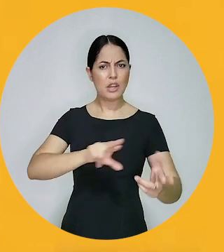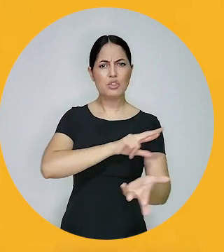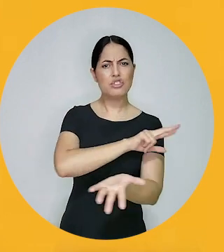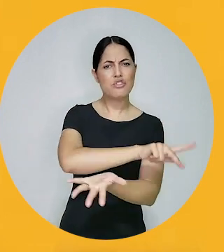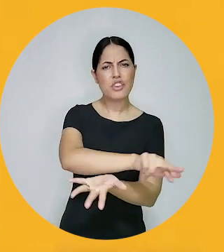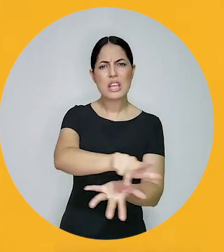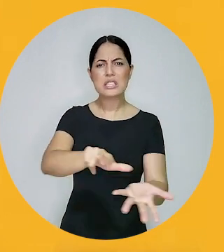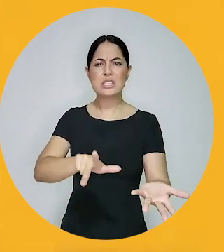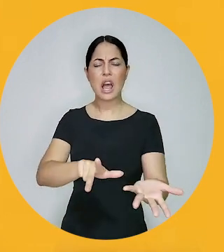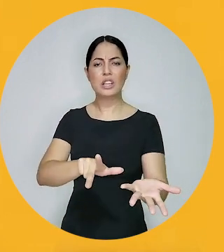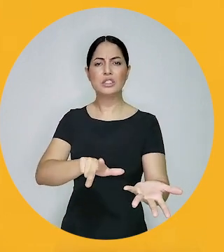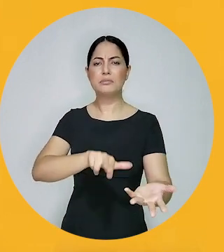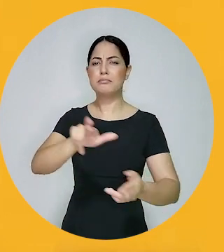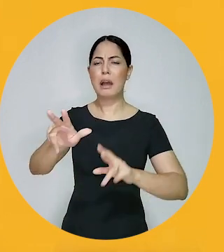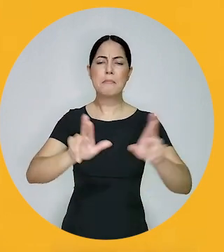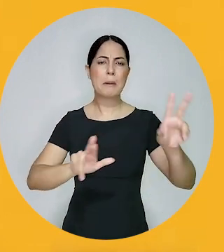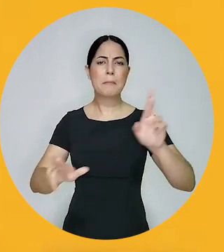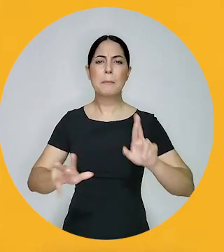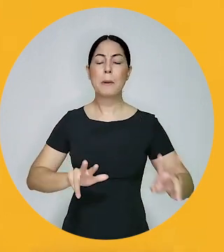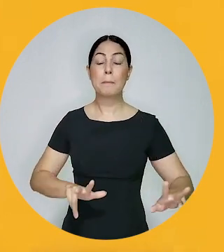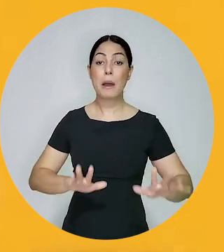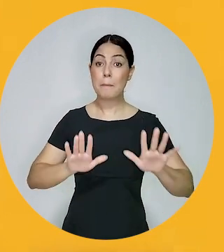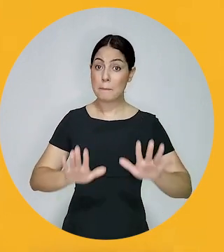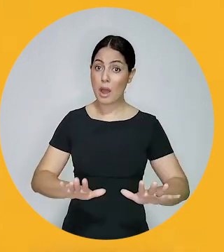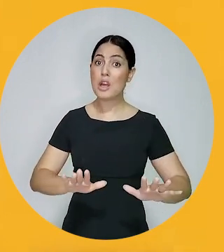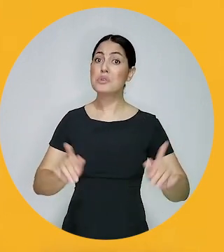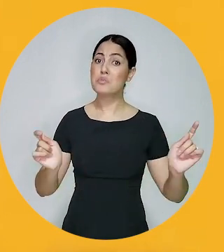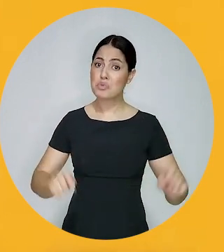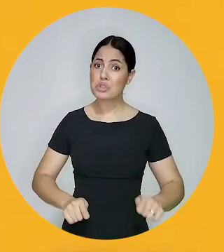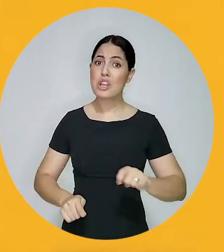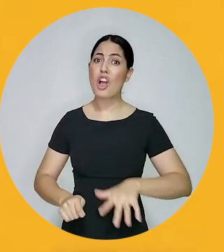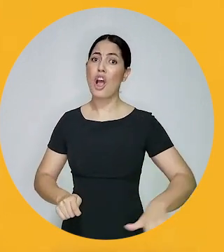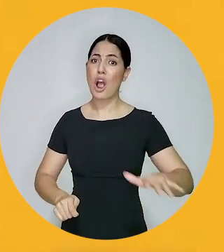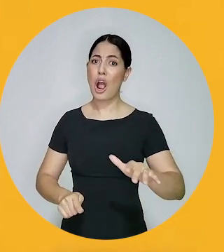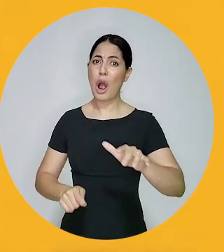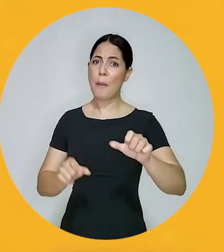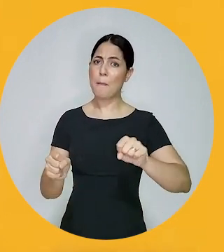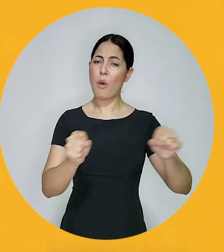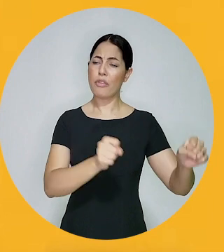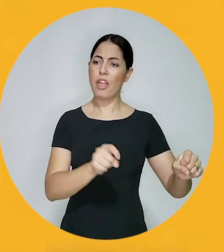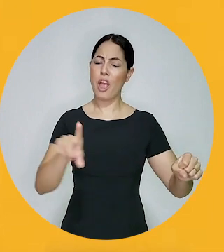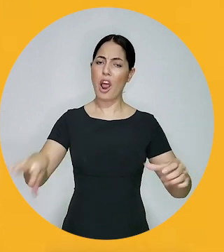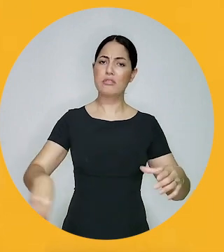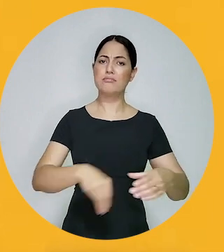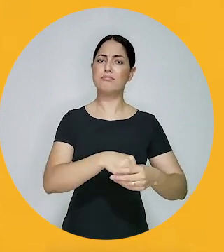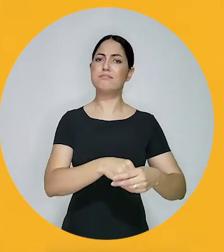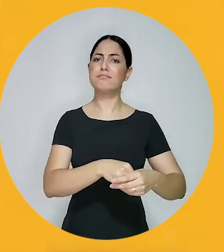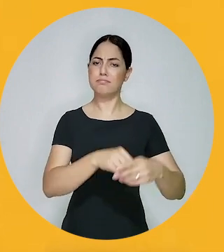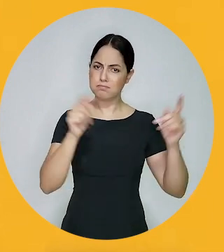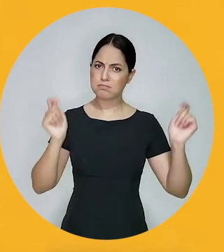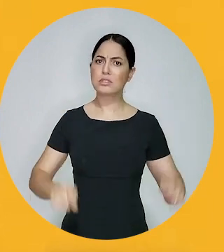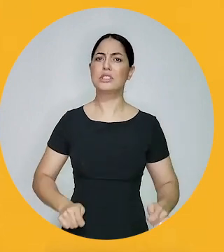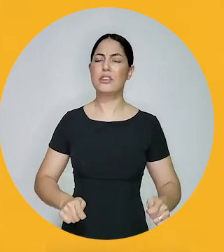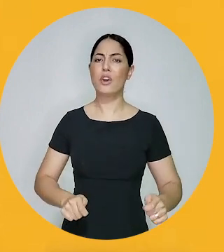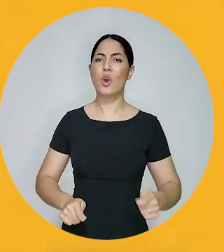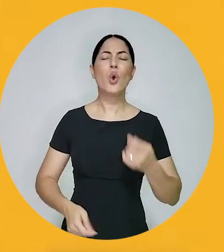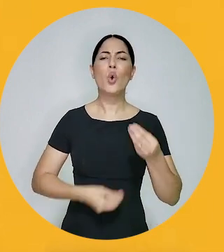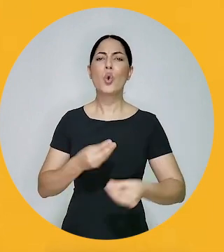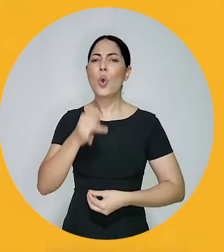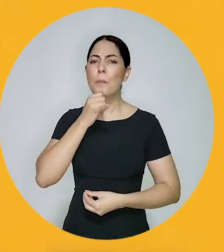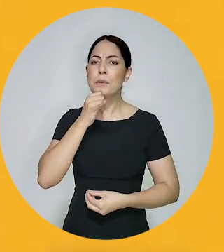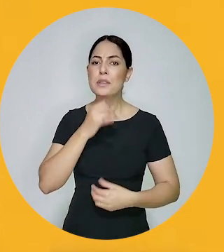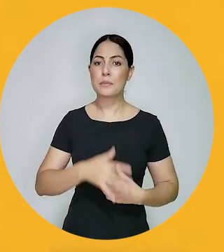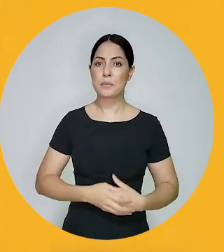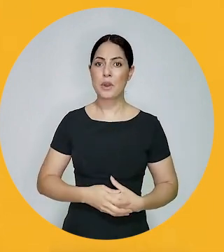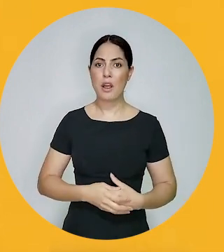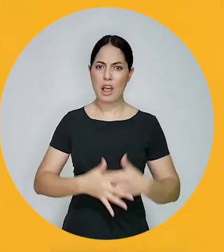si, respeitando a diversidade, mas vamos estar ocupando espaços de poder. Não é mais admissível que em certos